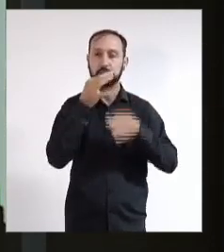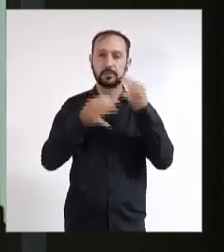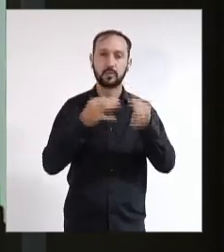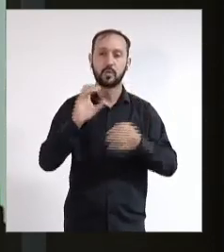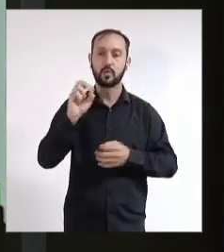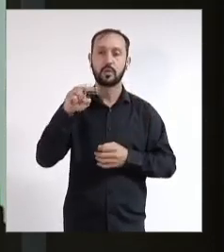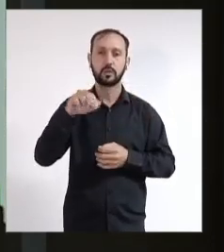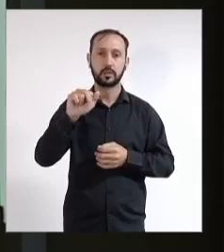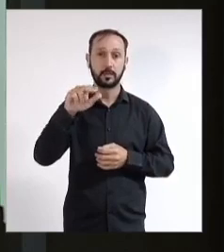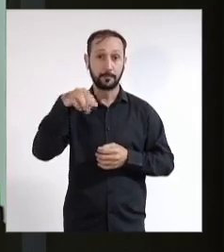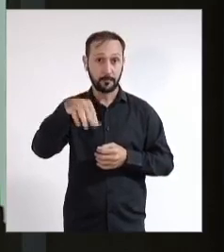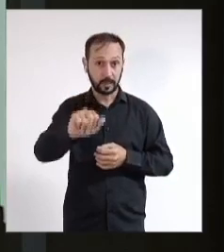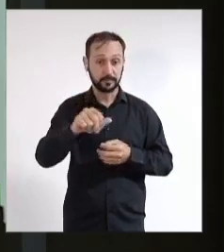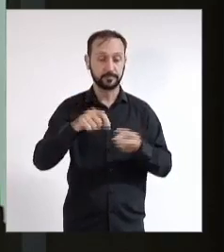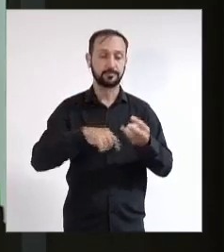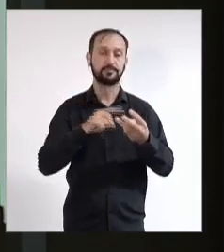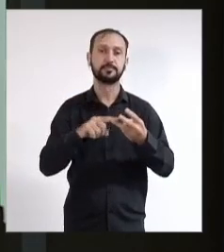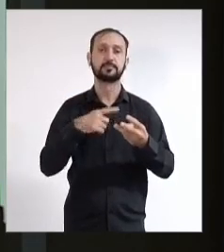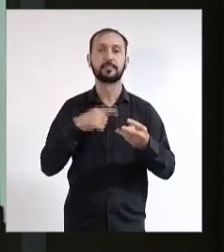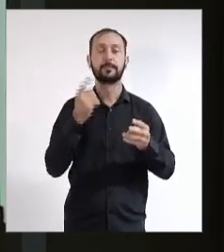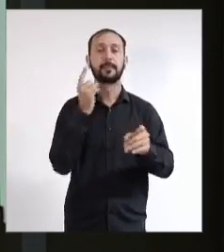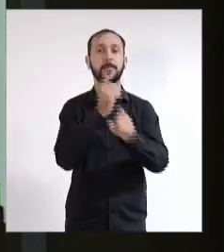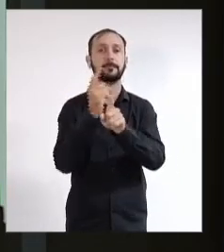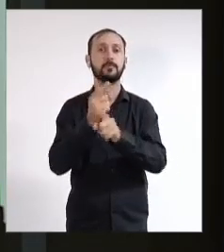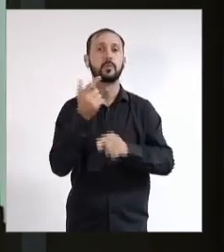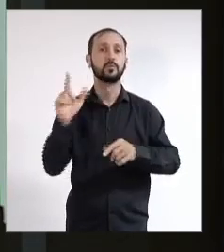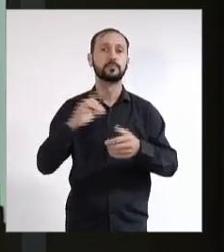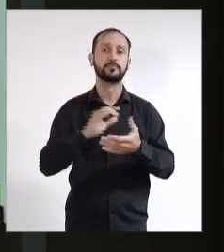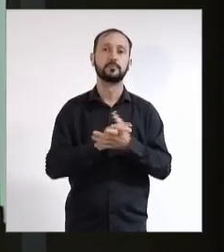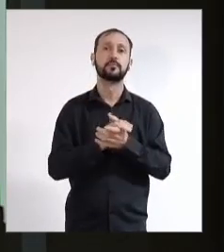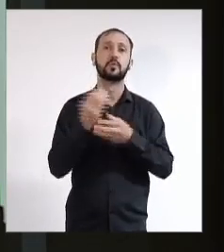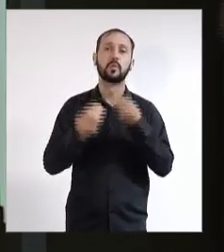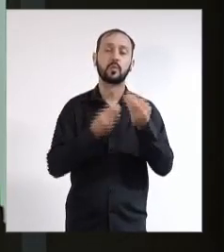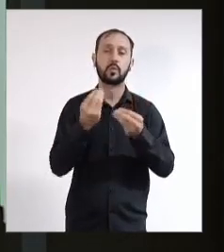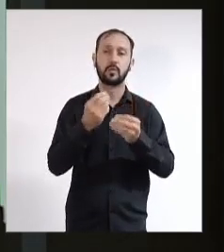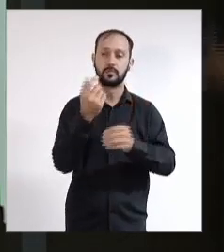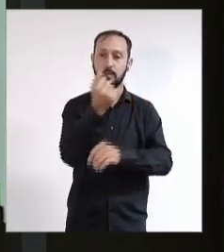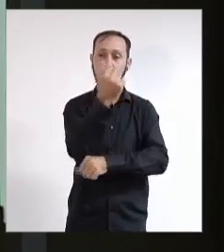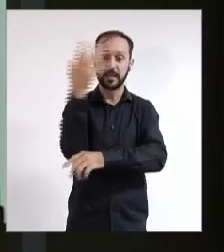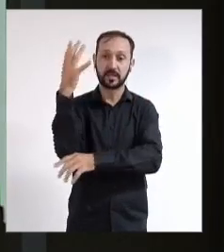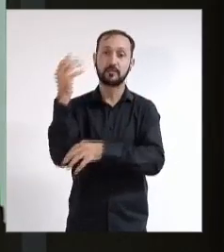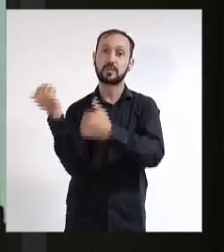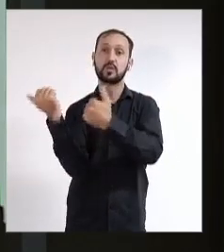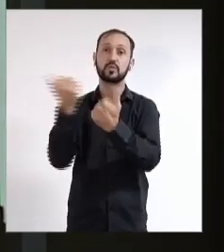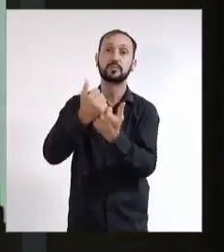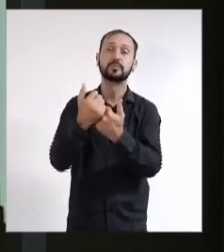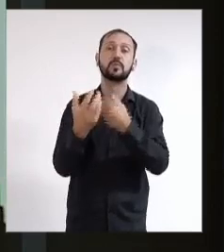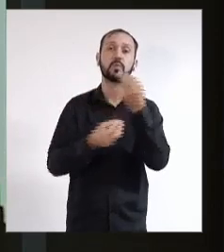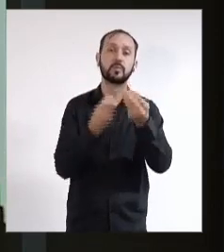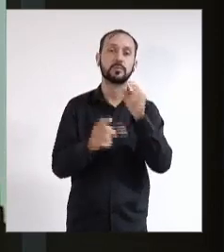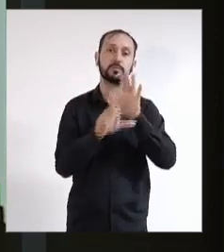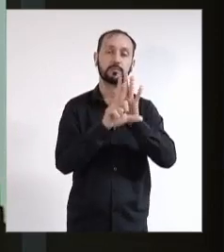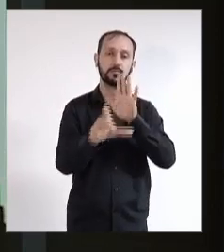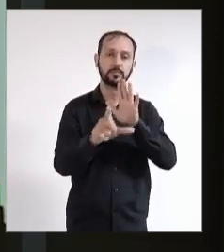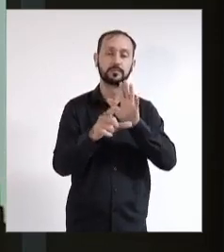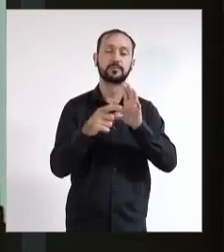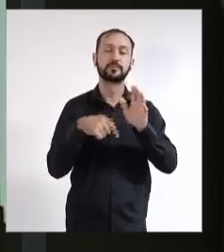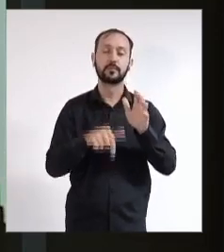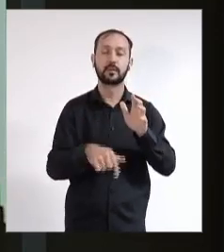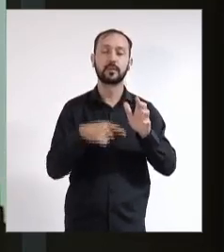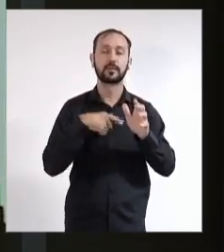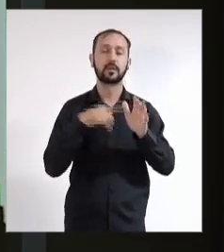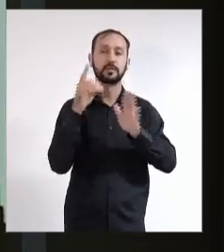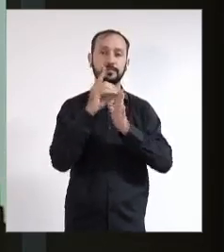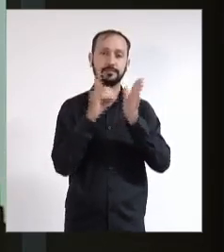conama e tem muitas outras tá aí a gente pode encontrar a compensação ambiental mesma coisa nós temos as legislações ligadas aos looks esse